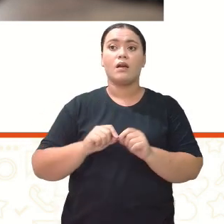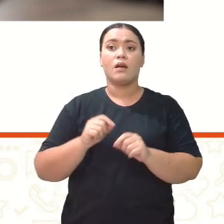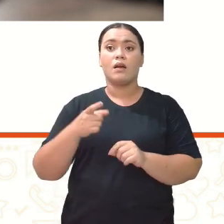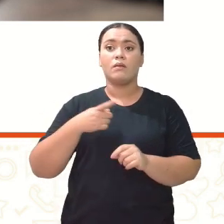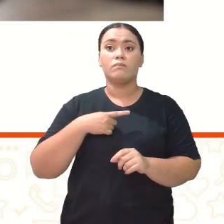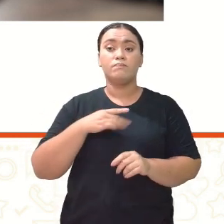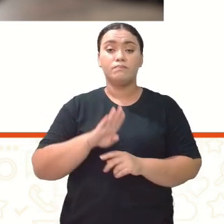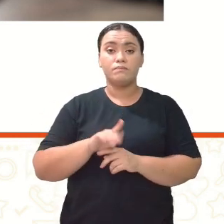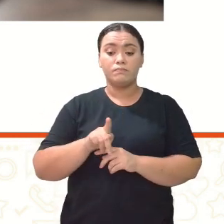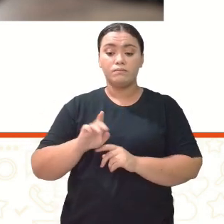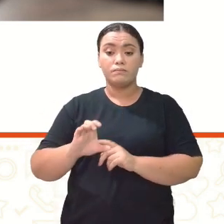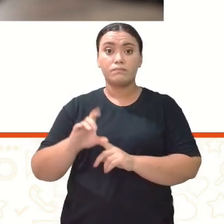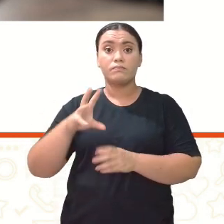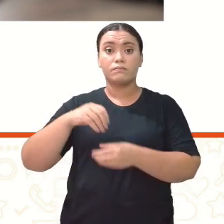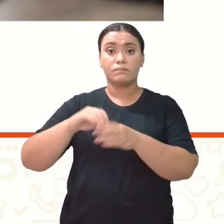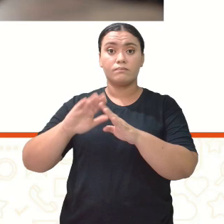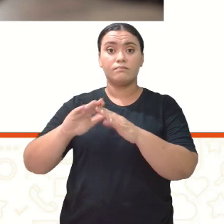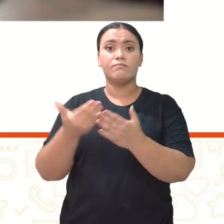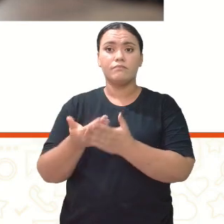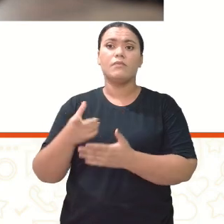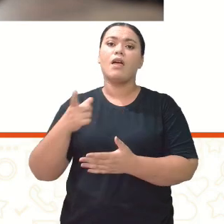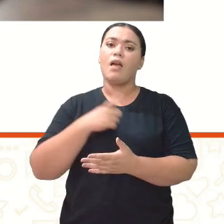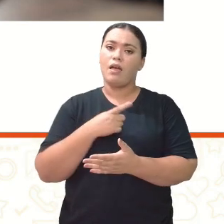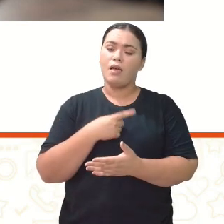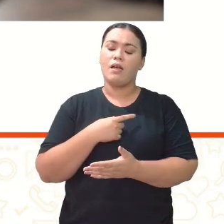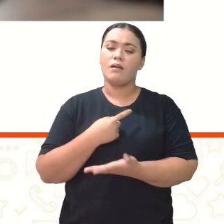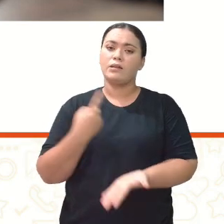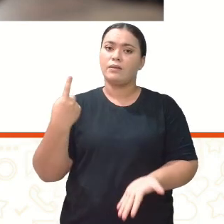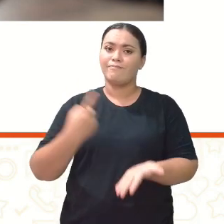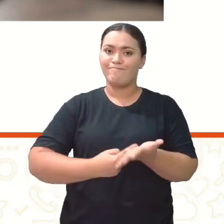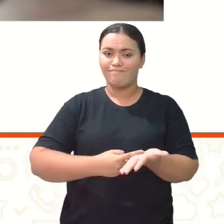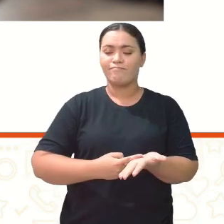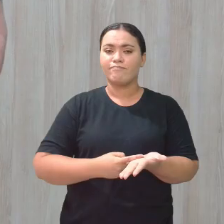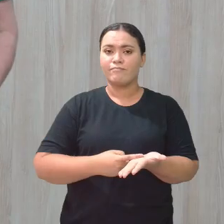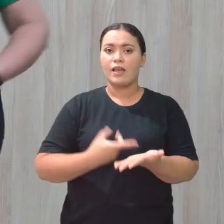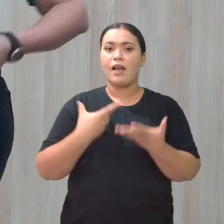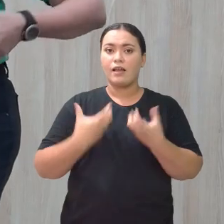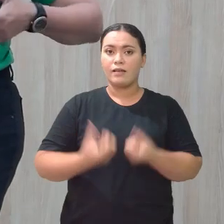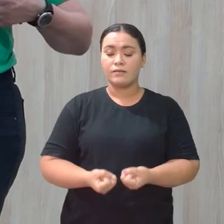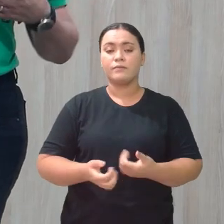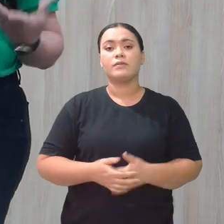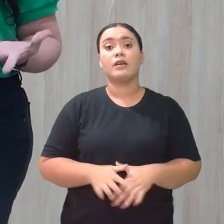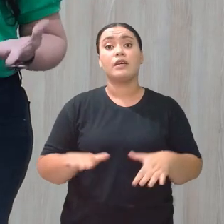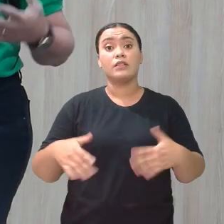são firmados por meio do termo de adesão. Então,